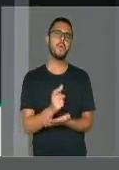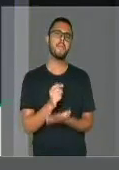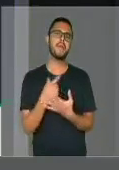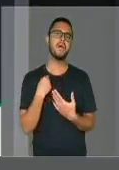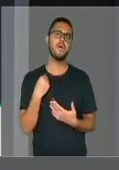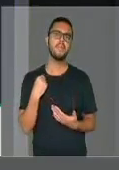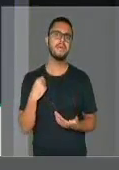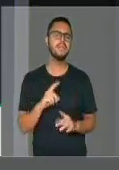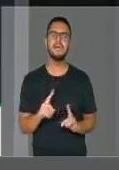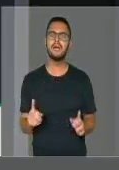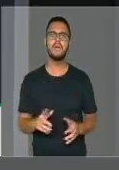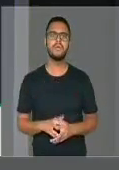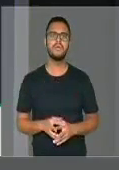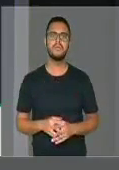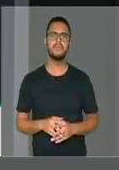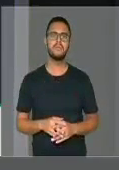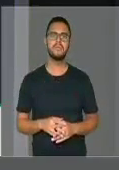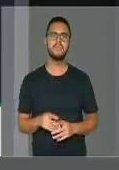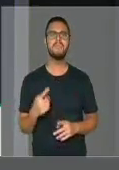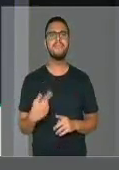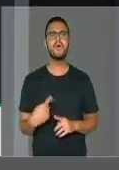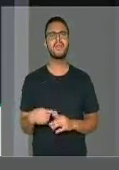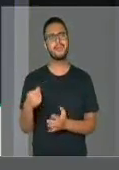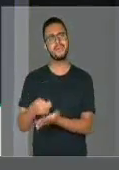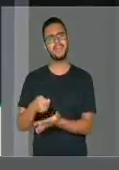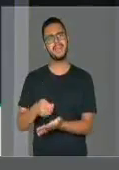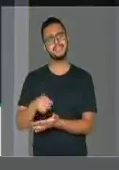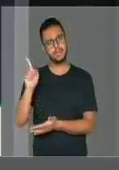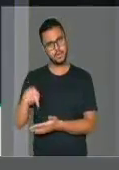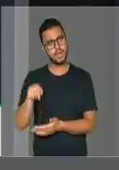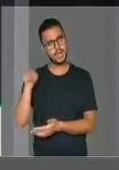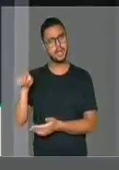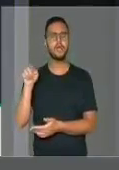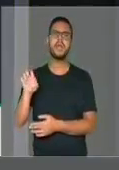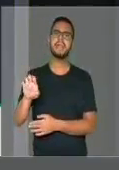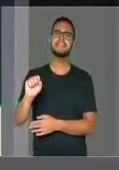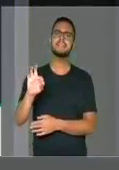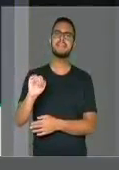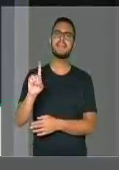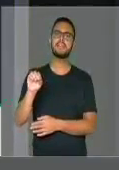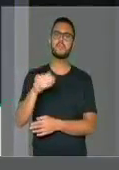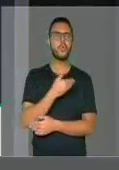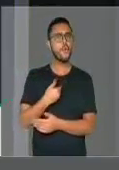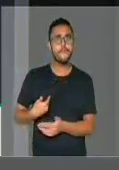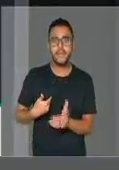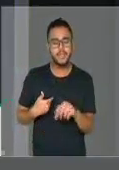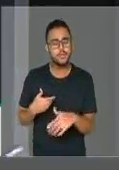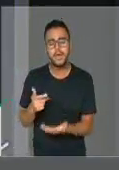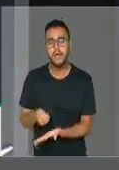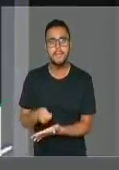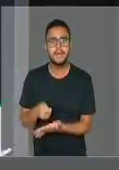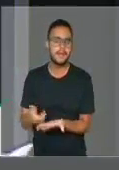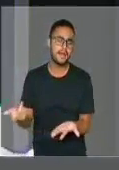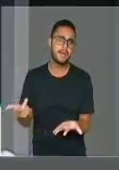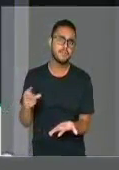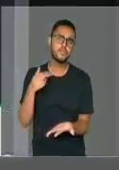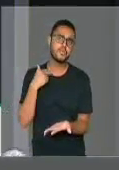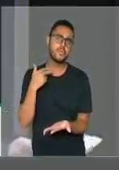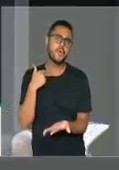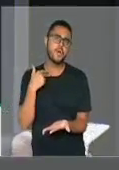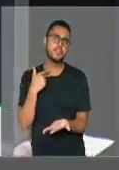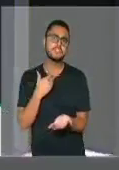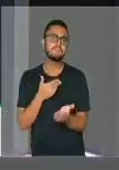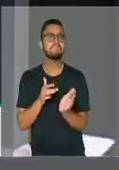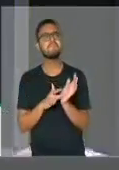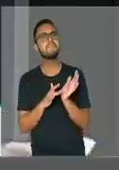comprar fardamento. Isso é uma obrigação do Estado. E o Estado não pode fazer de conta que a Polícia